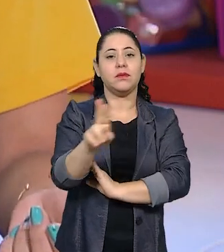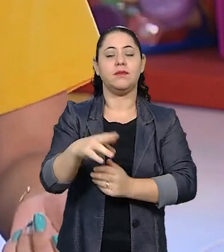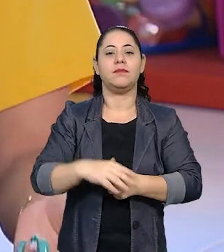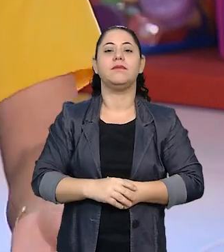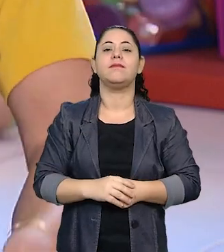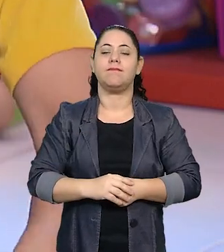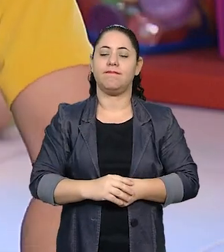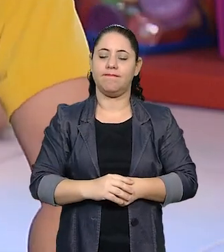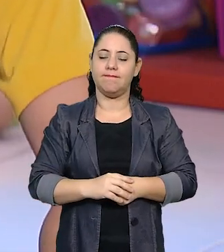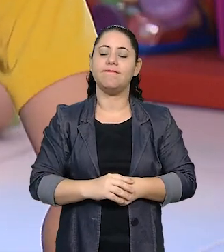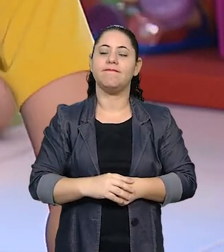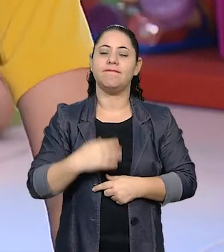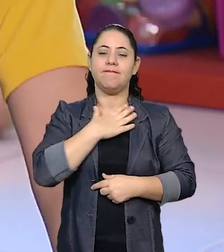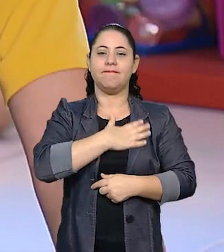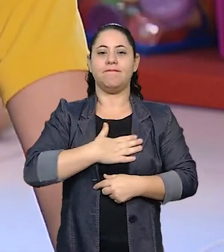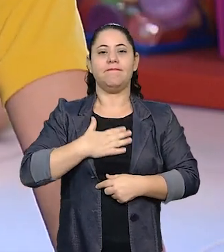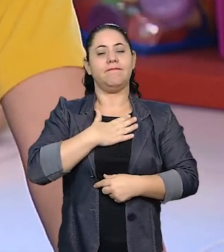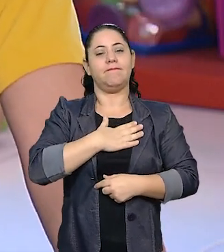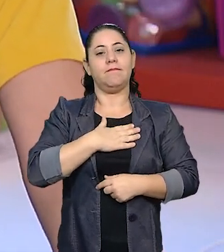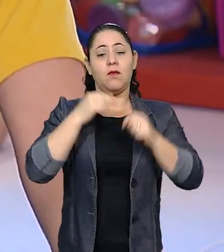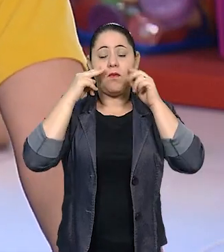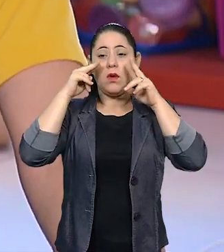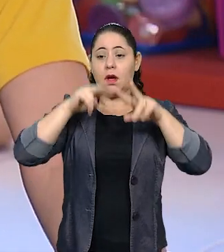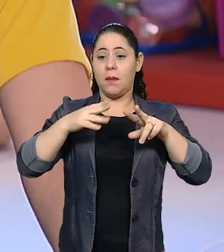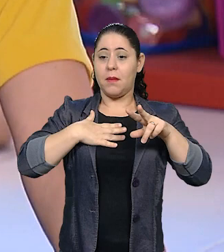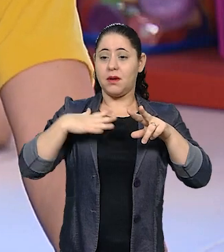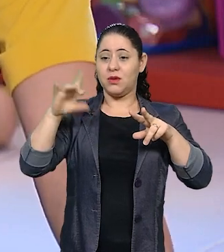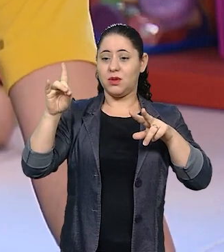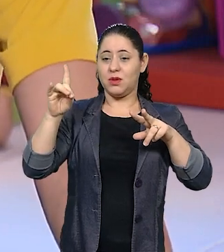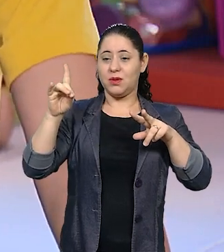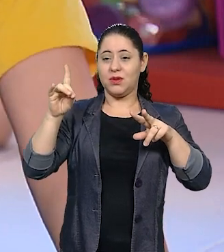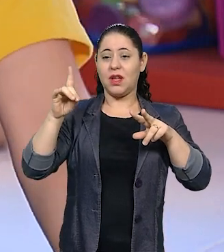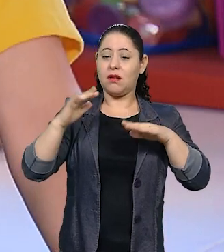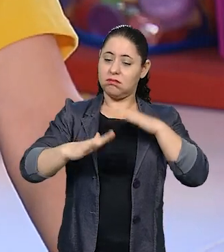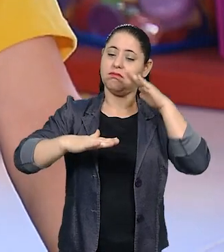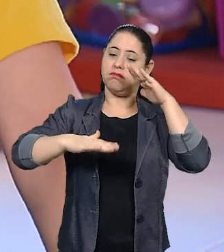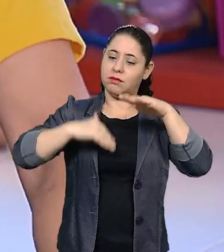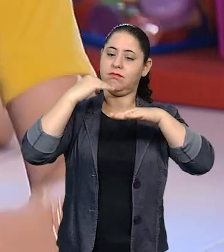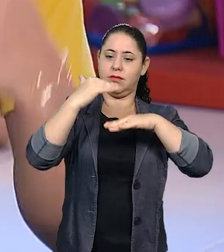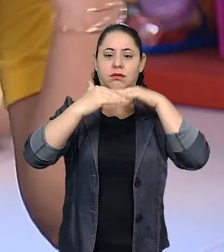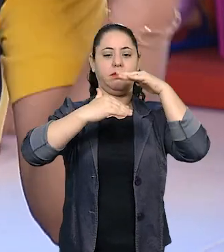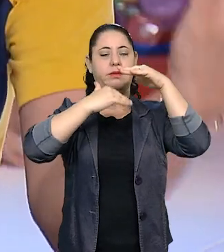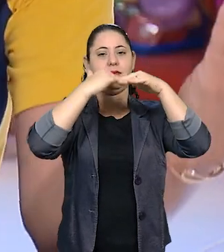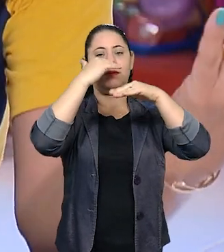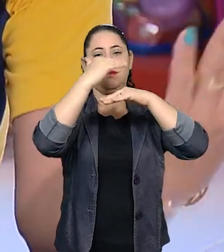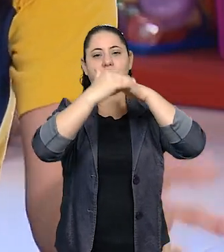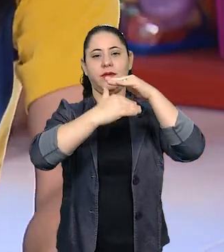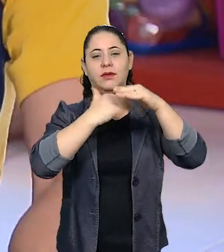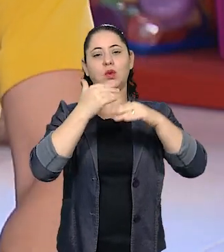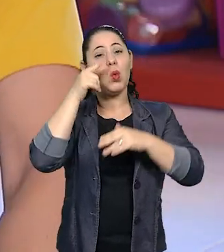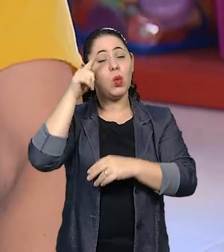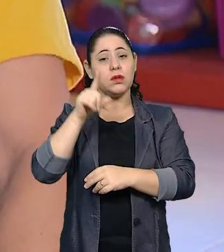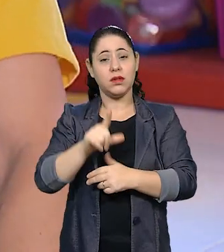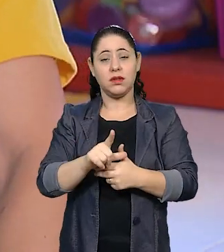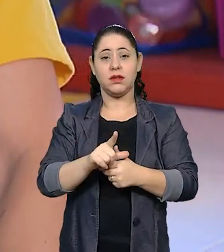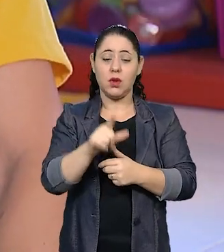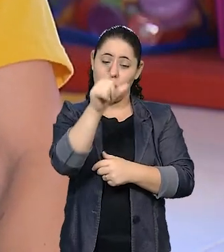meu Deus, você fica tão apaixonada que você vê a criança já lendo o nomezinho, escrevendo o seu nome. Então, assim, é